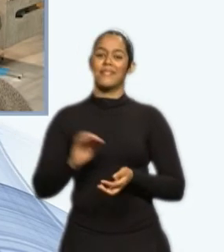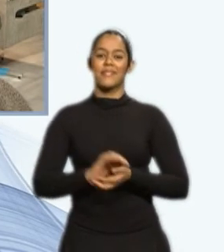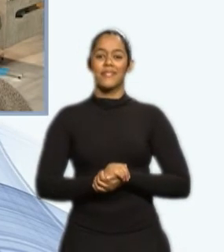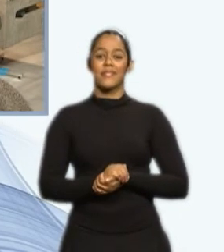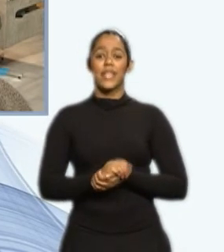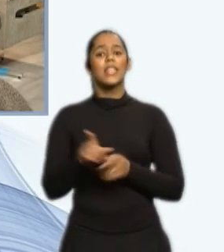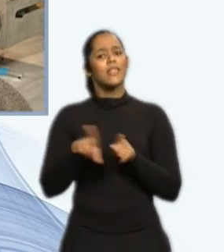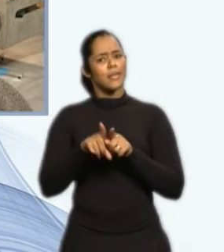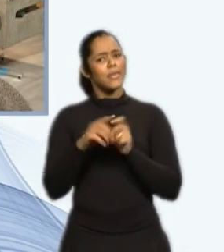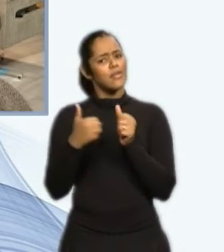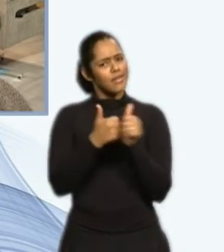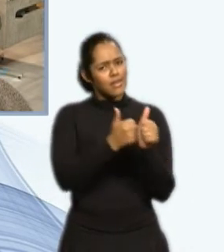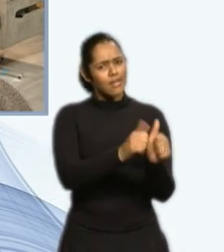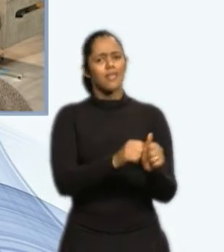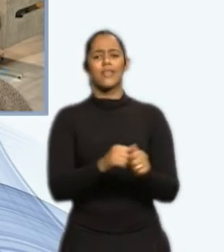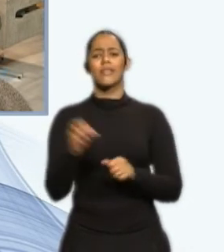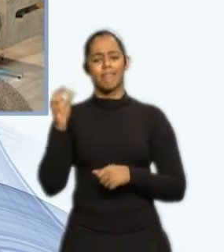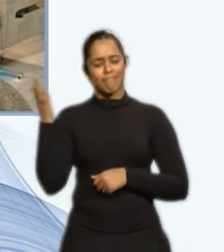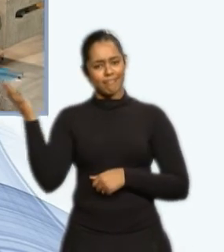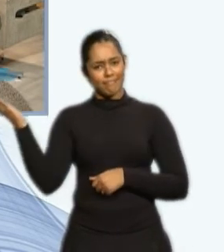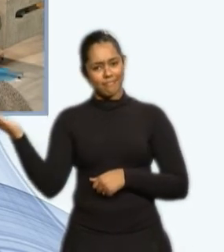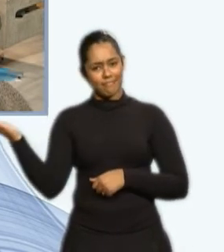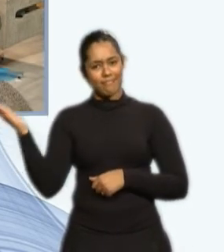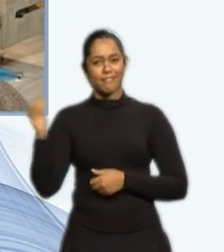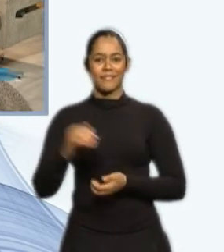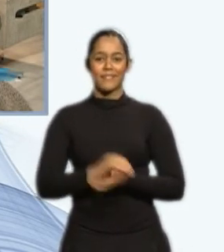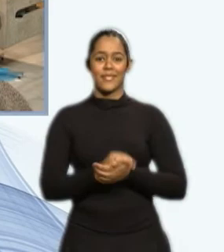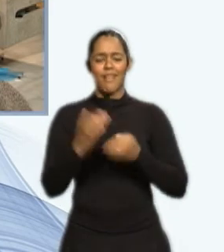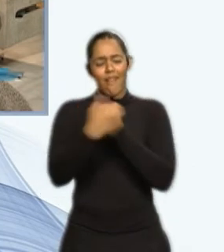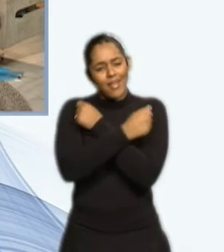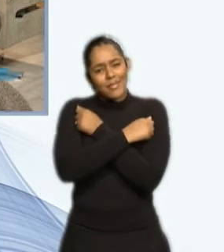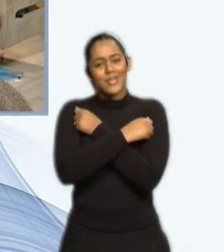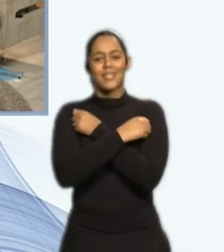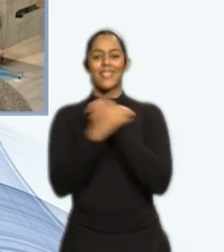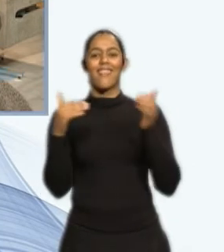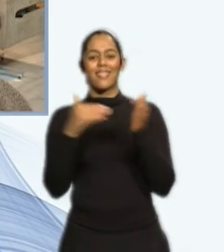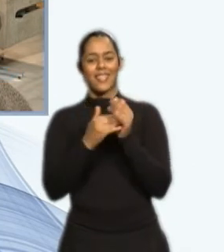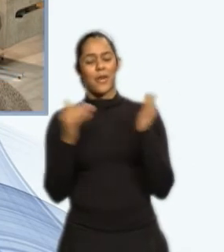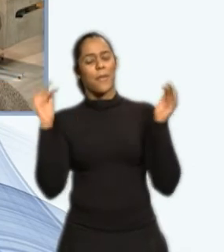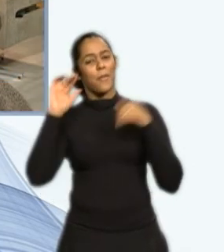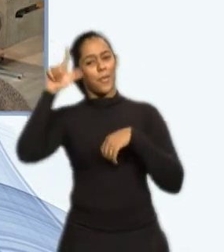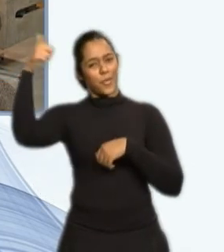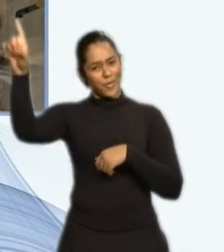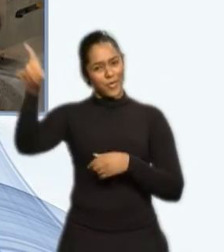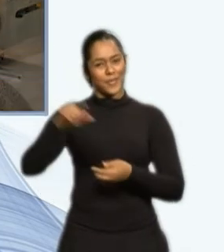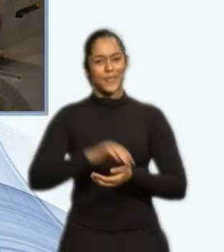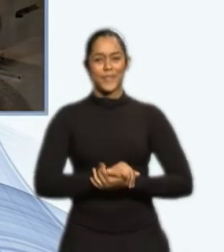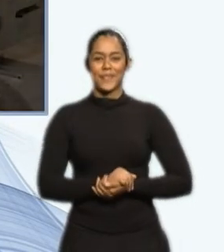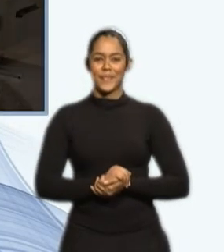facebook.com/agênciaSN e siga-nos no Twitter, @IASD. Um grande abraço e até o nosso próximo encontro.